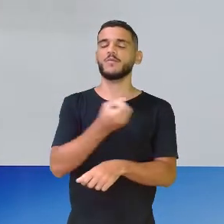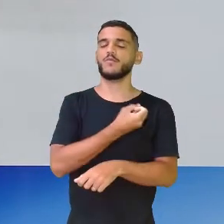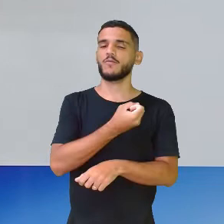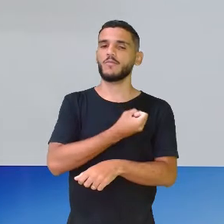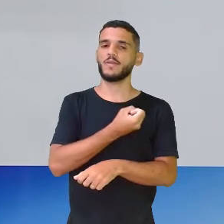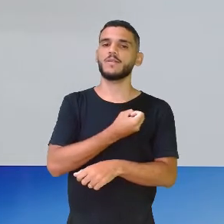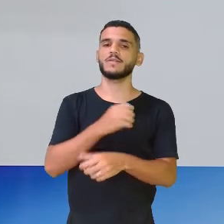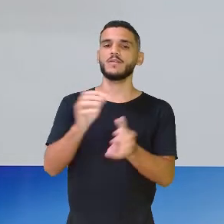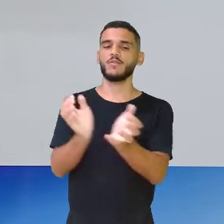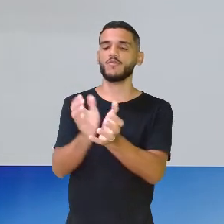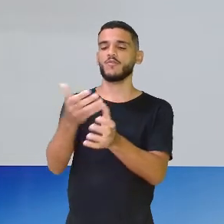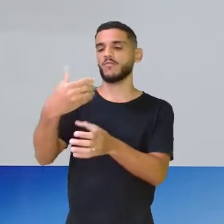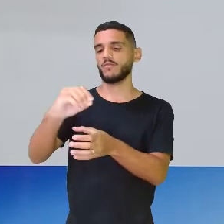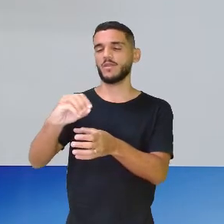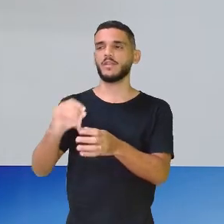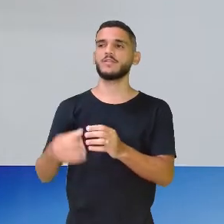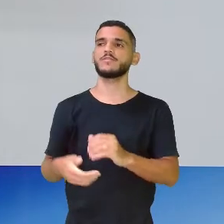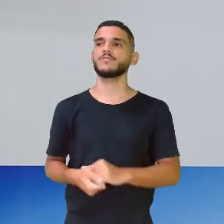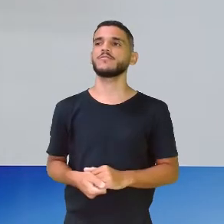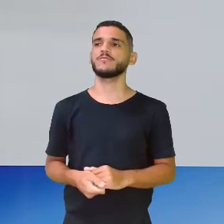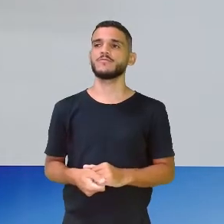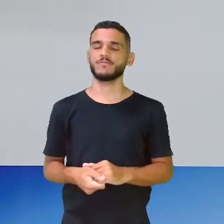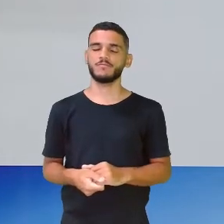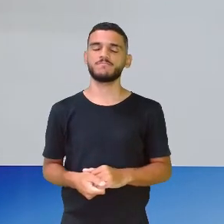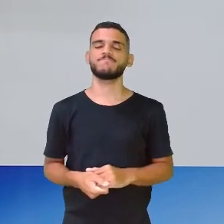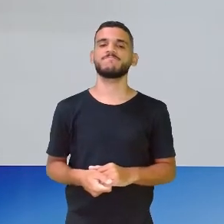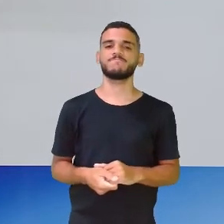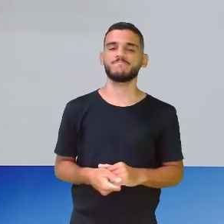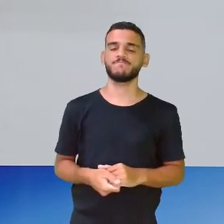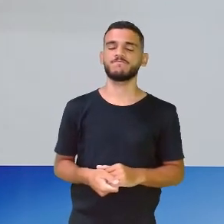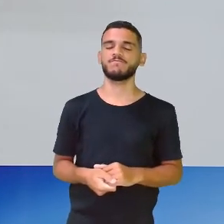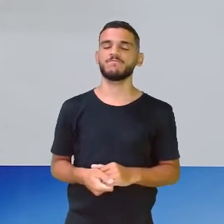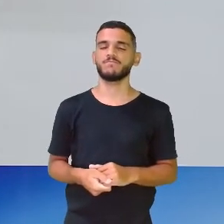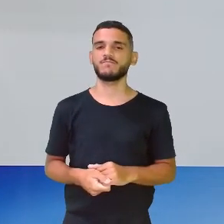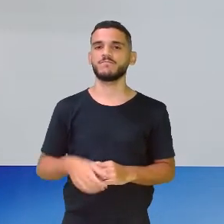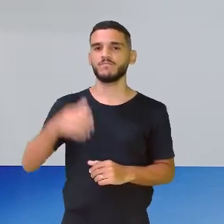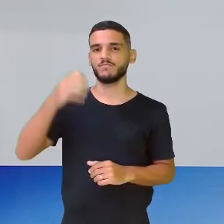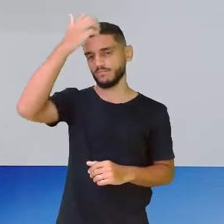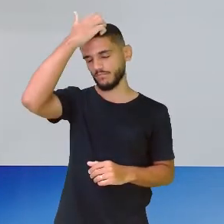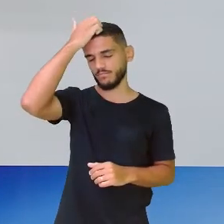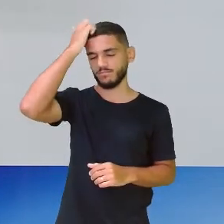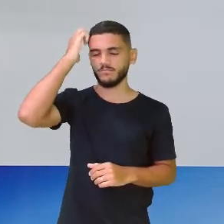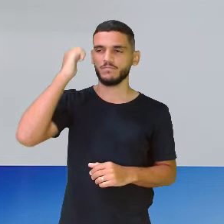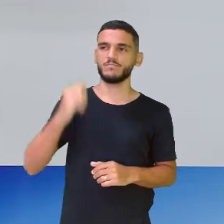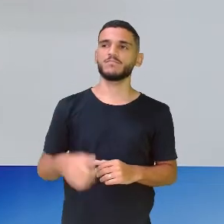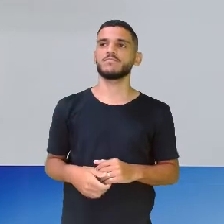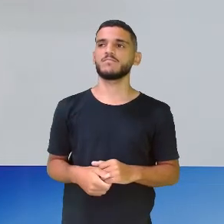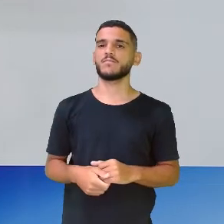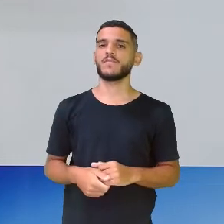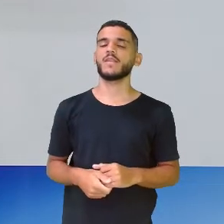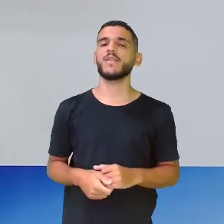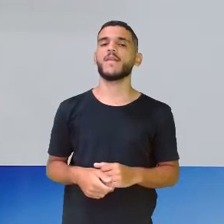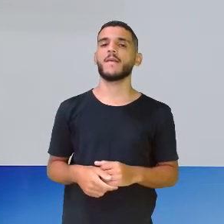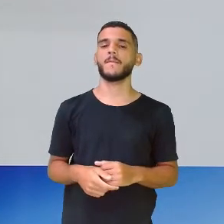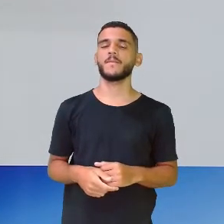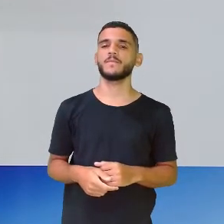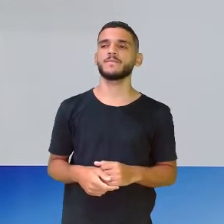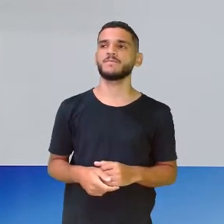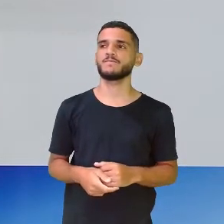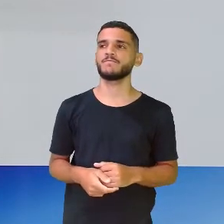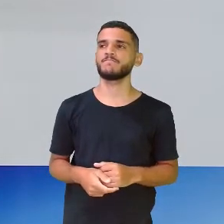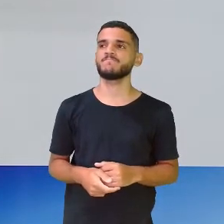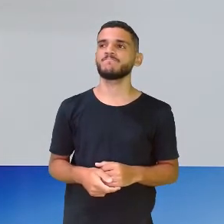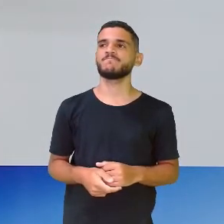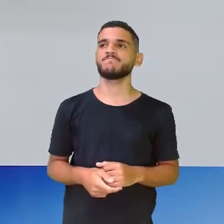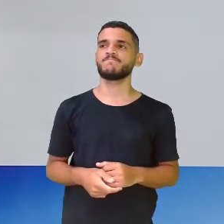decimal. Agrupamento de 10 em 10. Tranquilo? Podemos continuar? Vamos